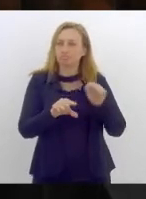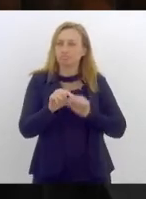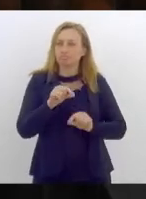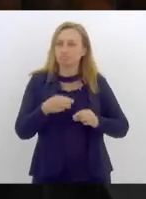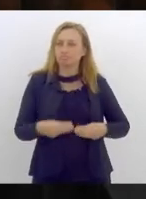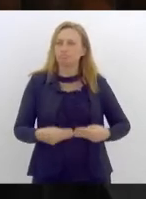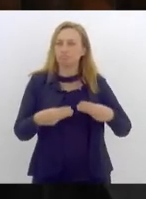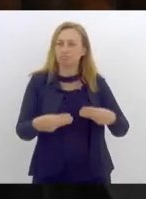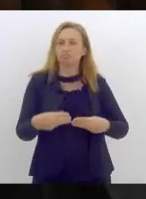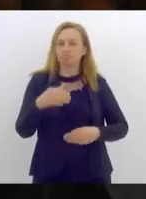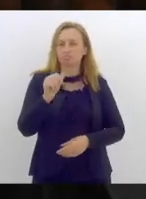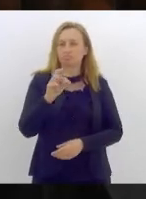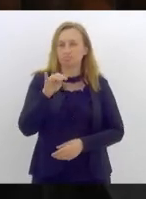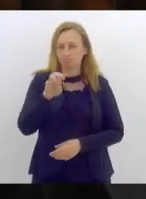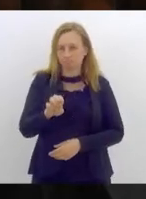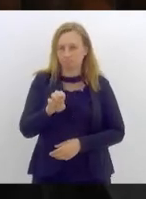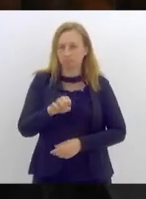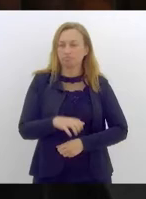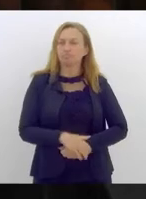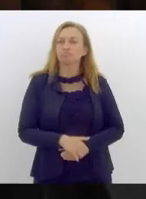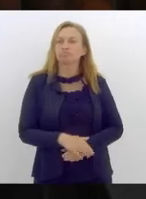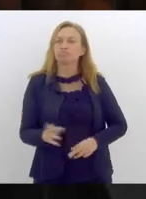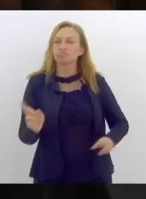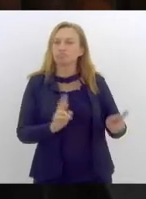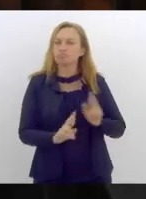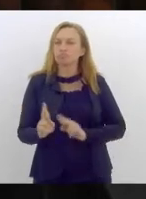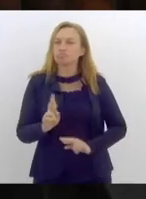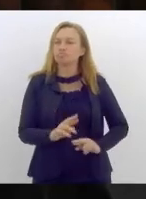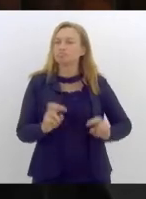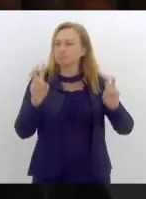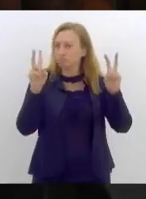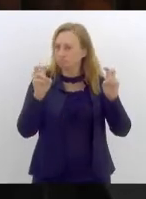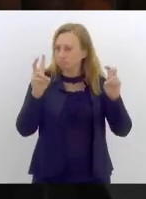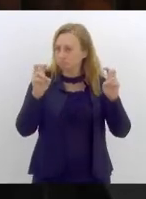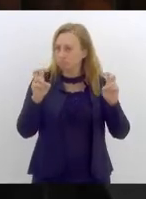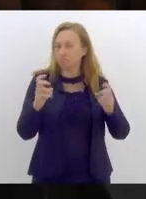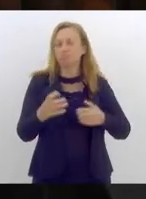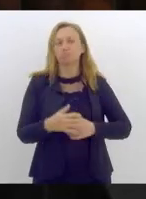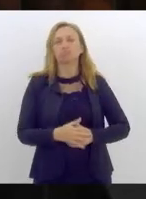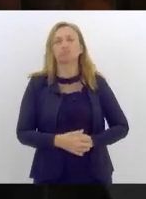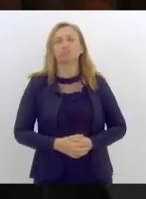o Ministro Alexandre Moraes em relação as questões relativas